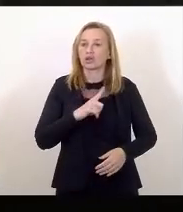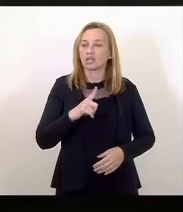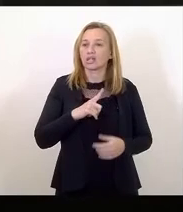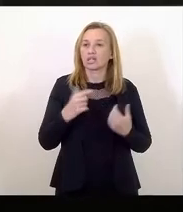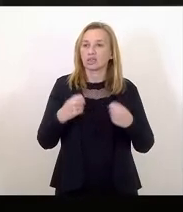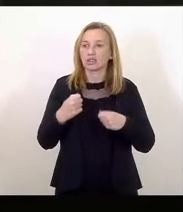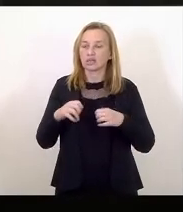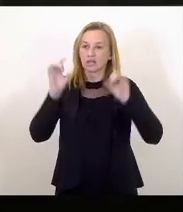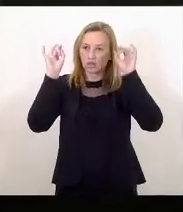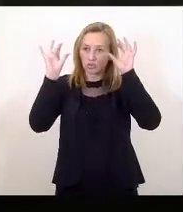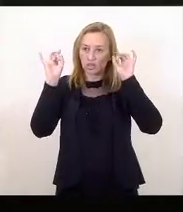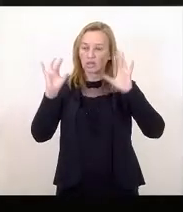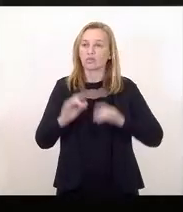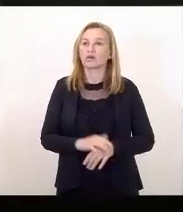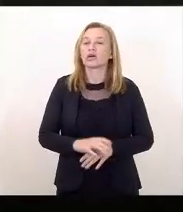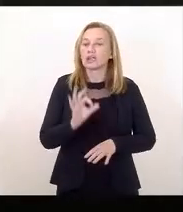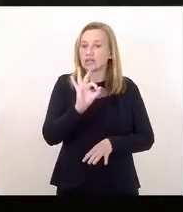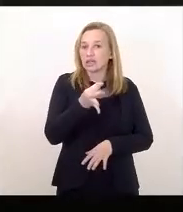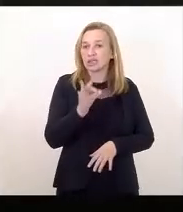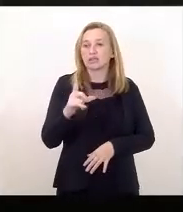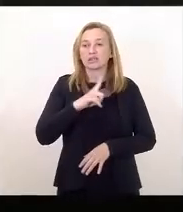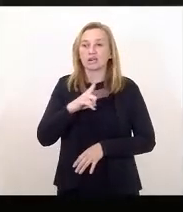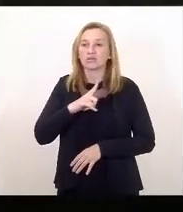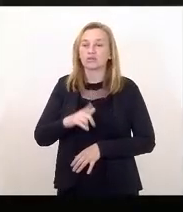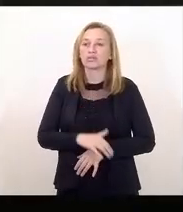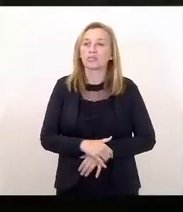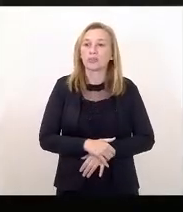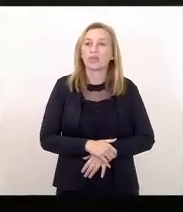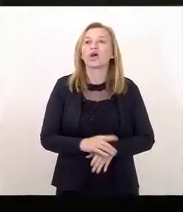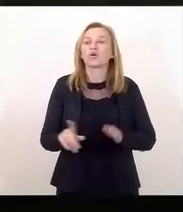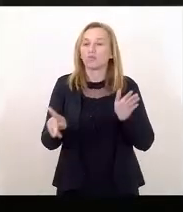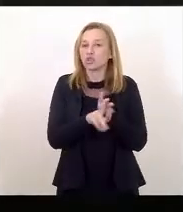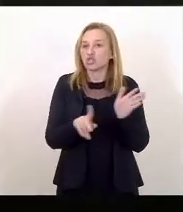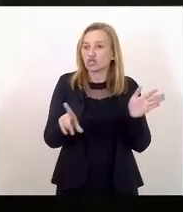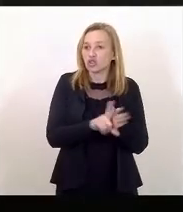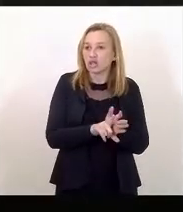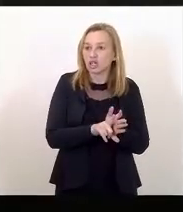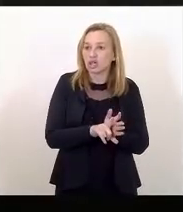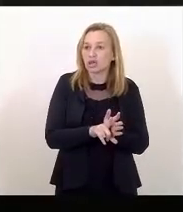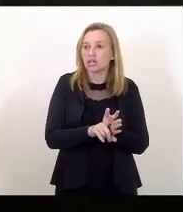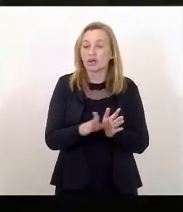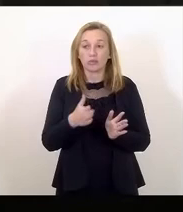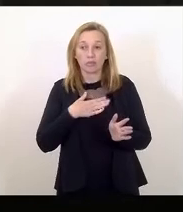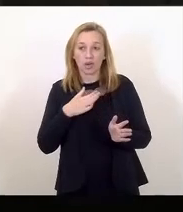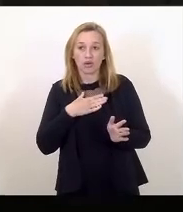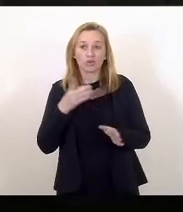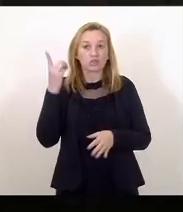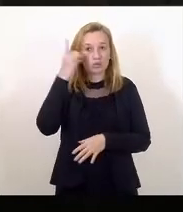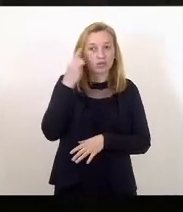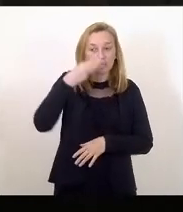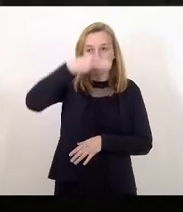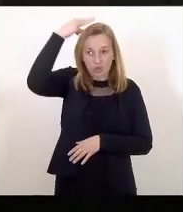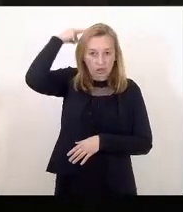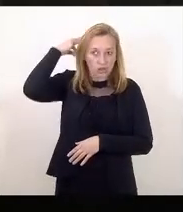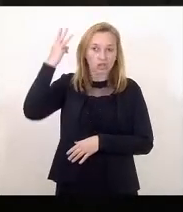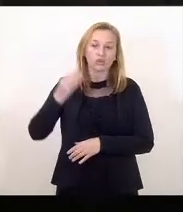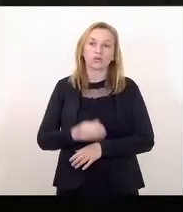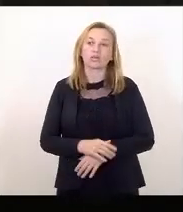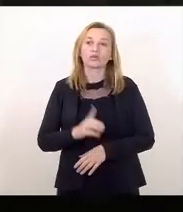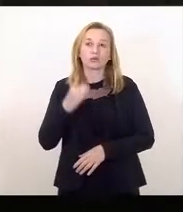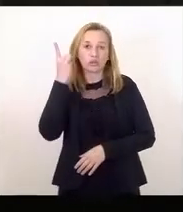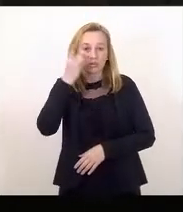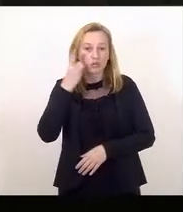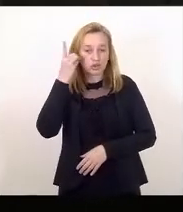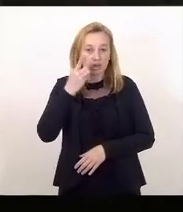especial. Tenho absoluta certeza que esse projeto de lei que é de minha autoria e do deputado Márcio Pacheco, um